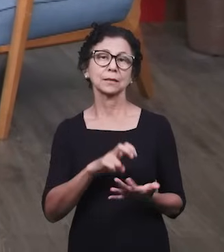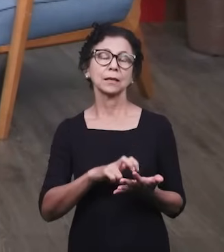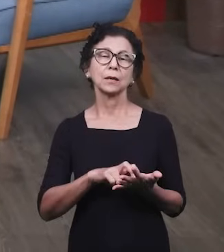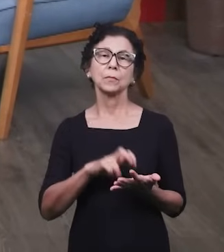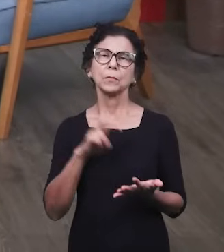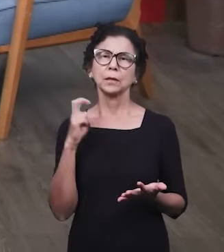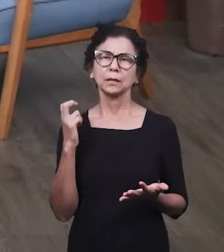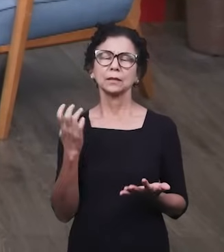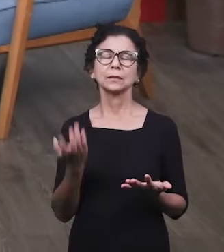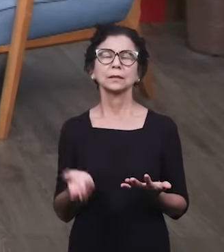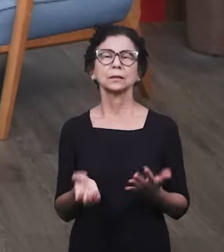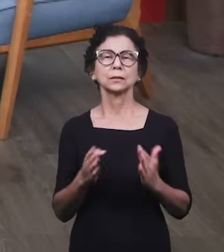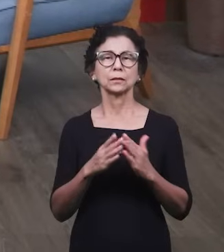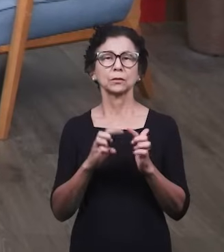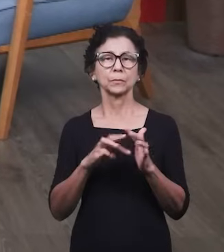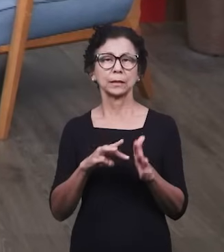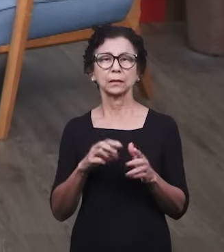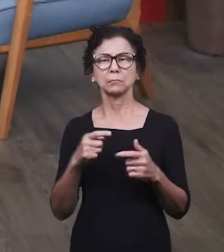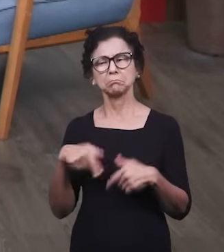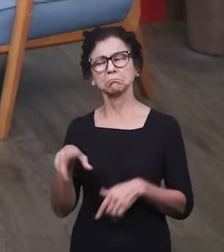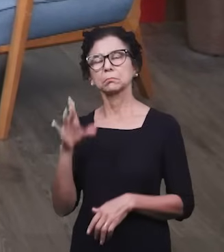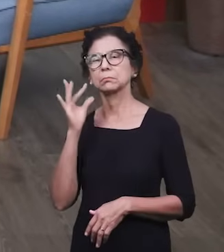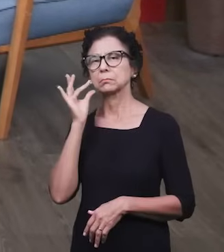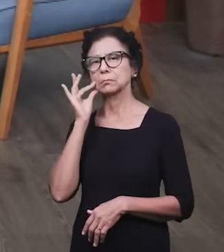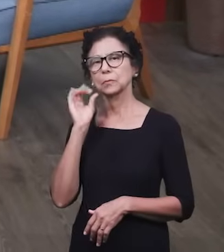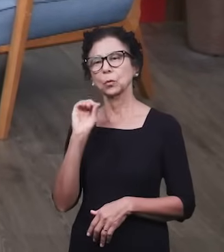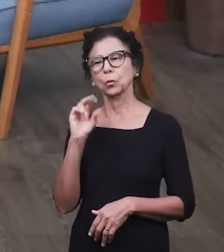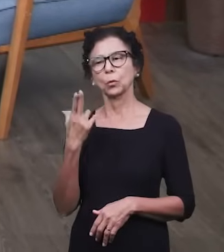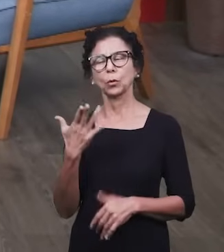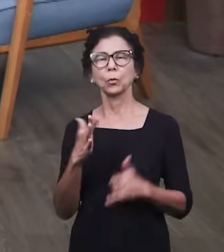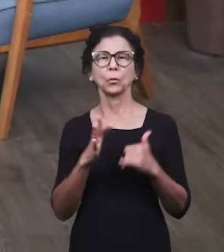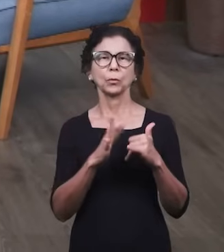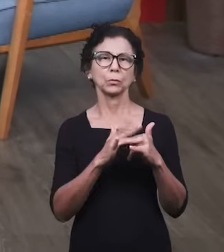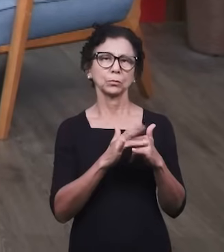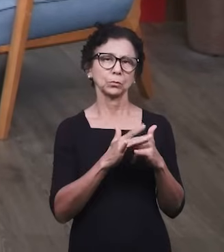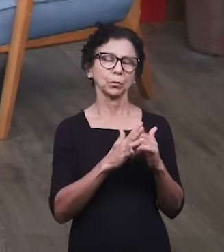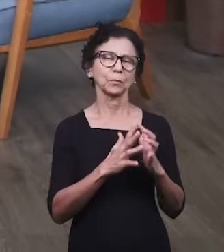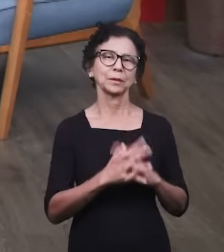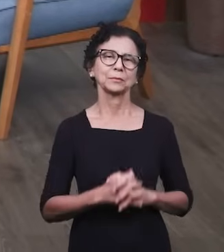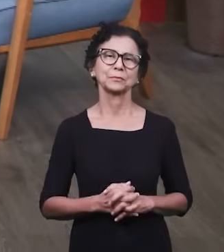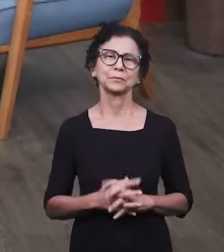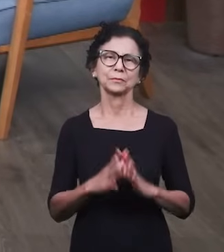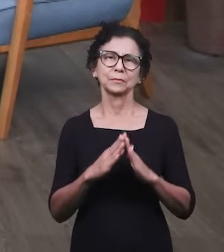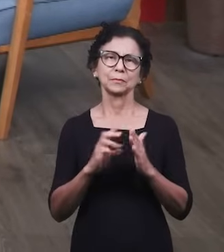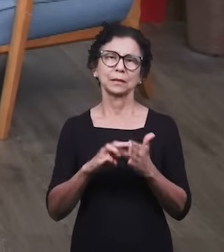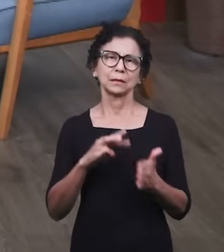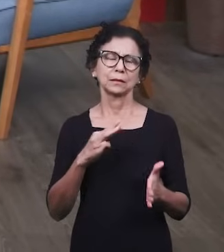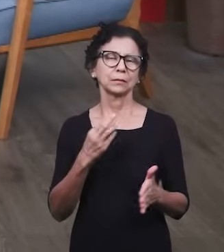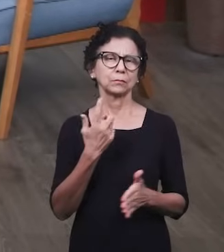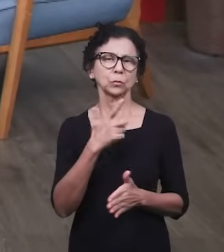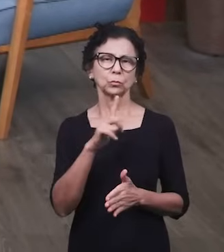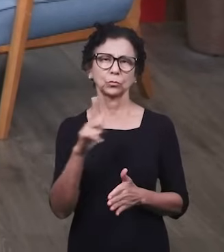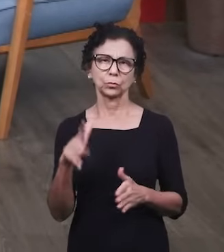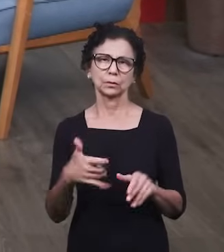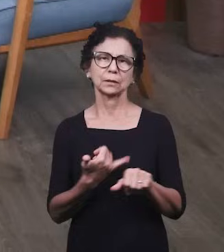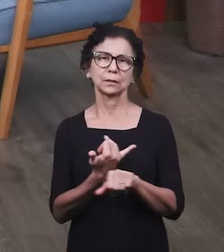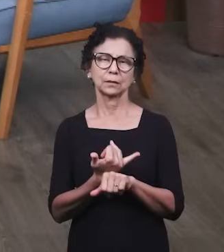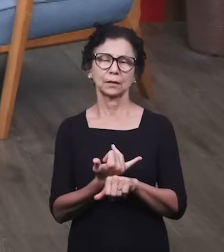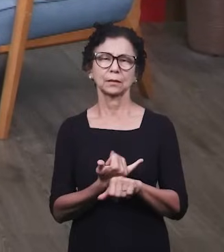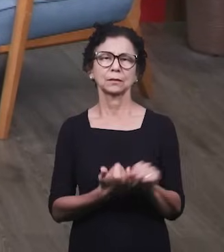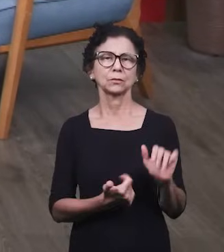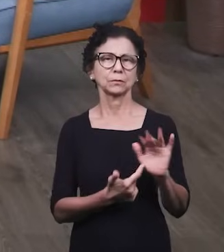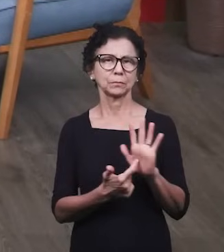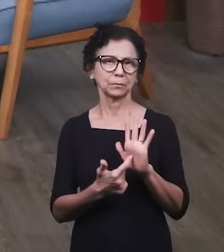aí eu convido você a assistir na igreja, presencialmente, ou através do canal do YouTube da Igreja Cristã Maranata ou dos demais canais que nós já falamos